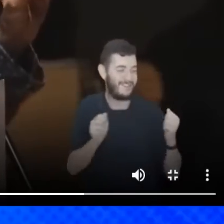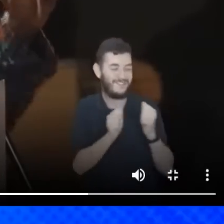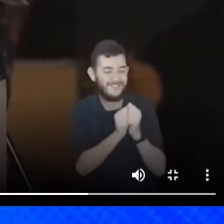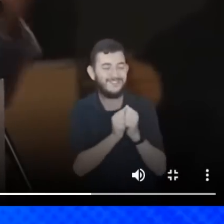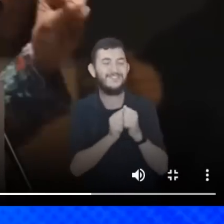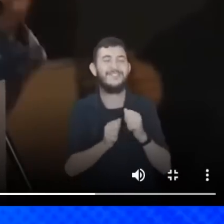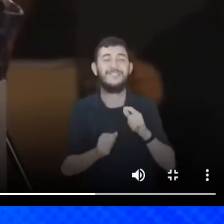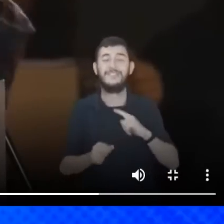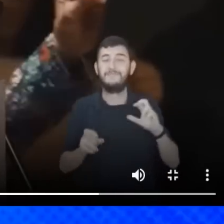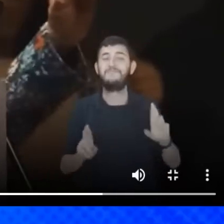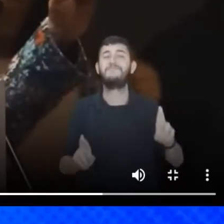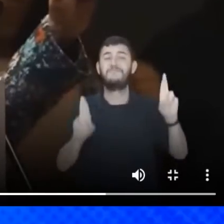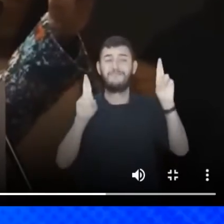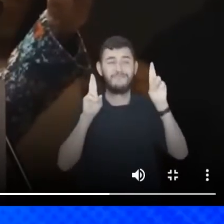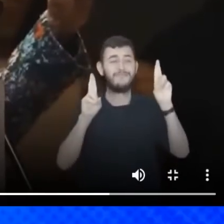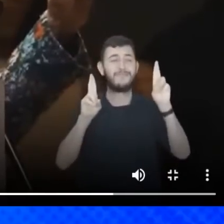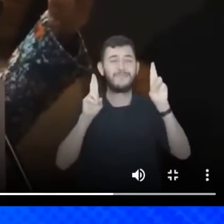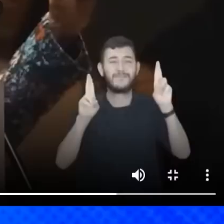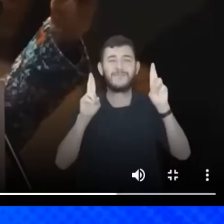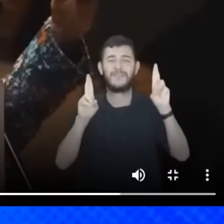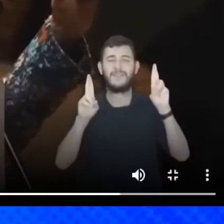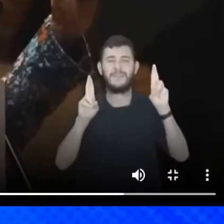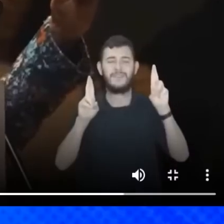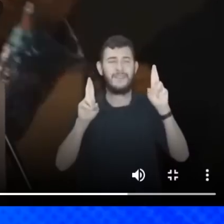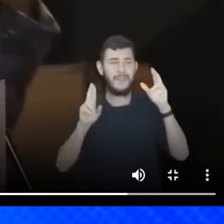E pensa só positivo.